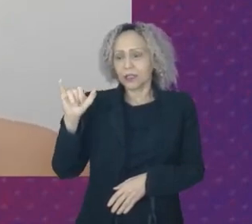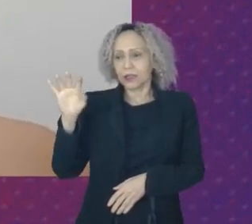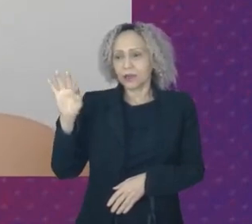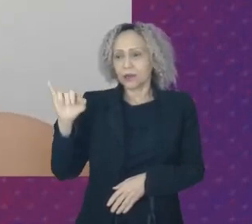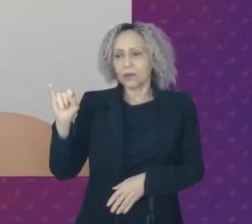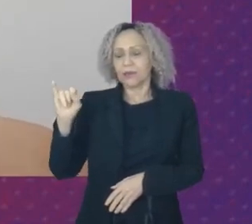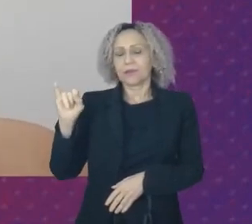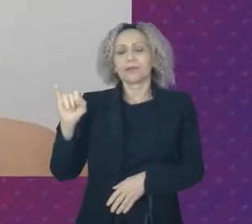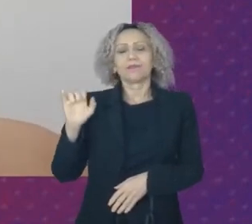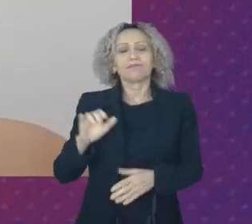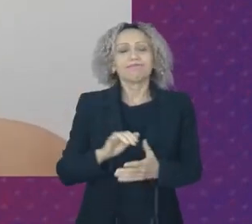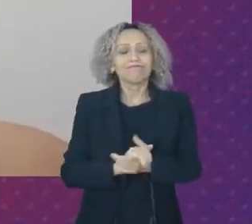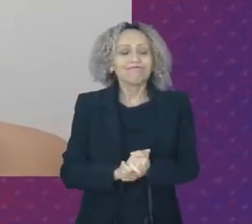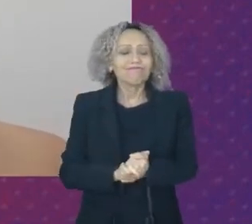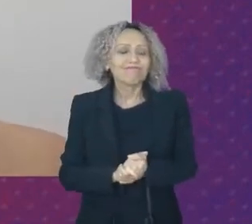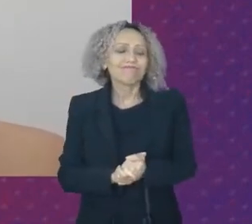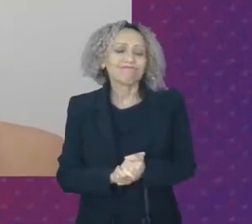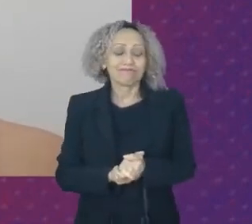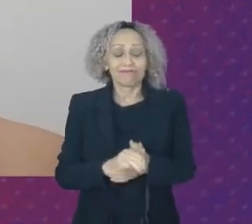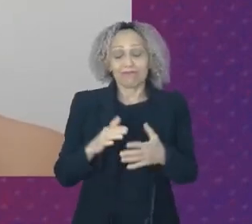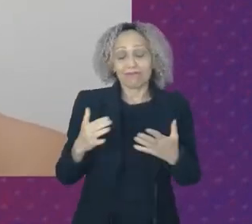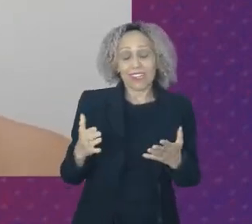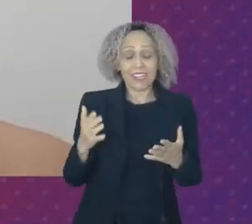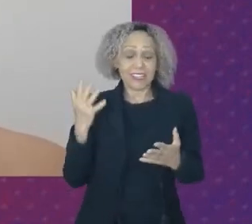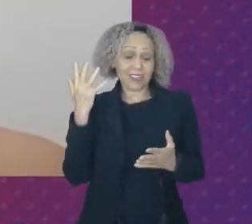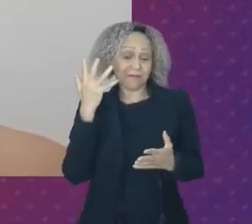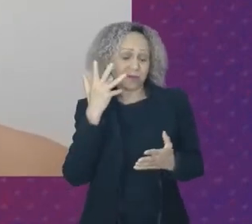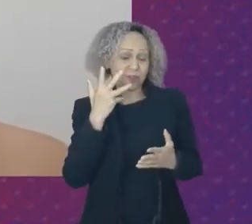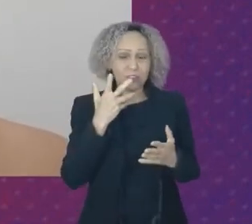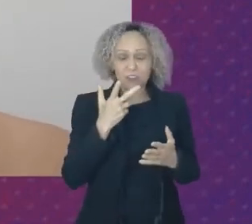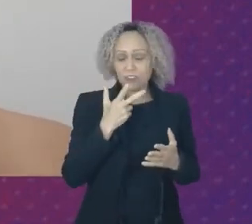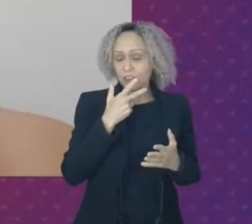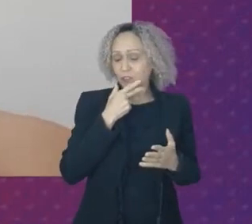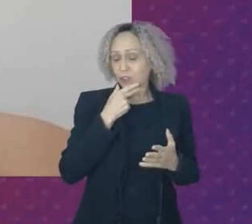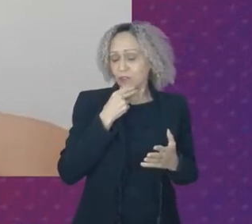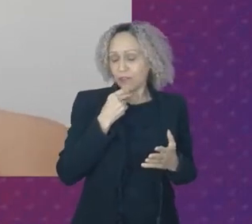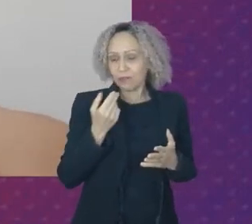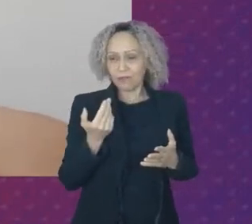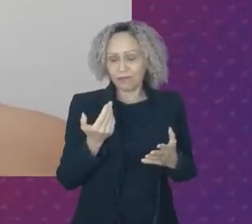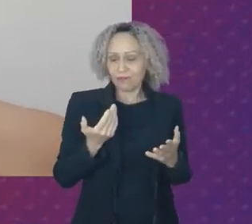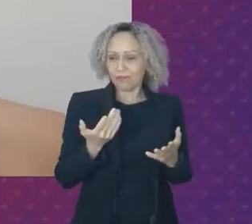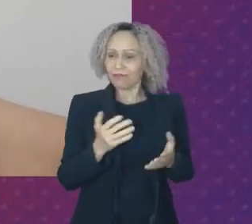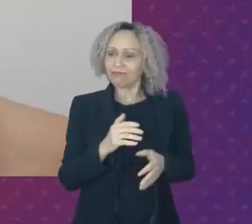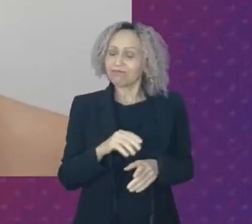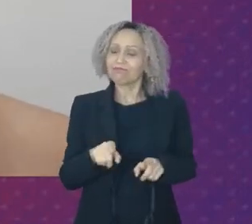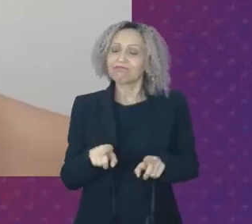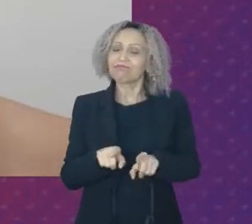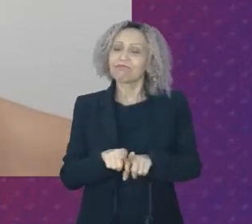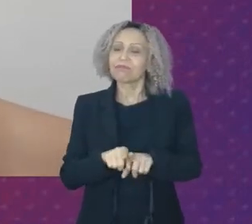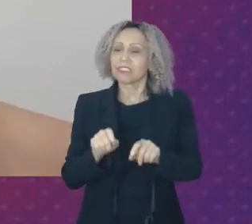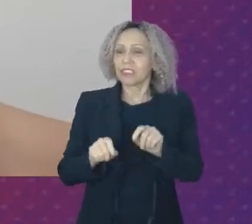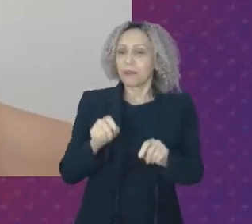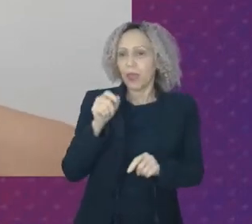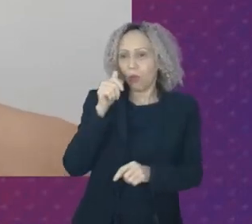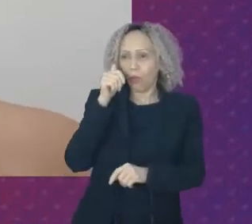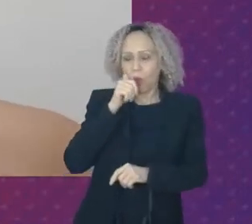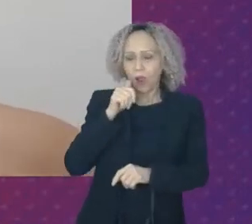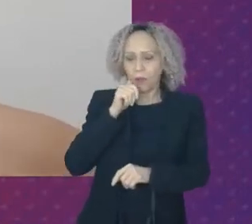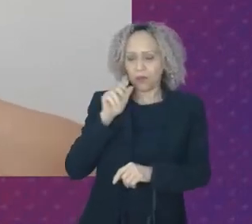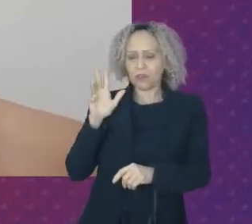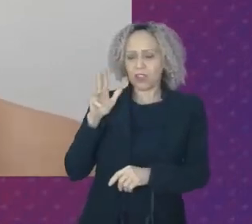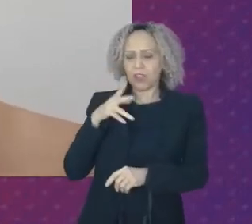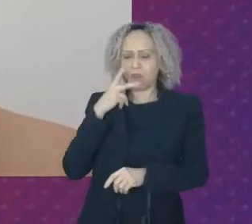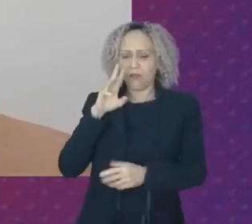uma pessoa, de certa forma, uma mulher firme, mas que tem uma certa sensualidade ali,